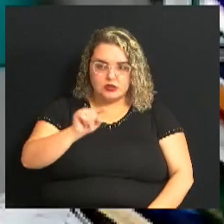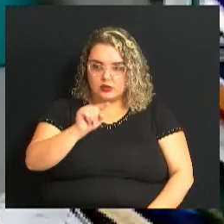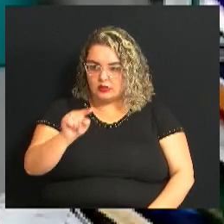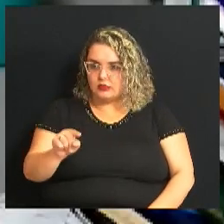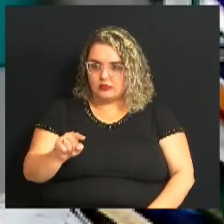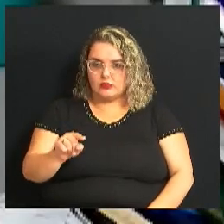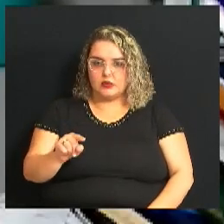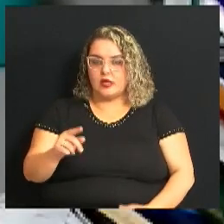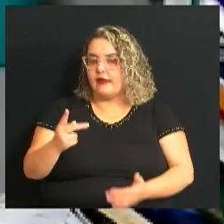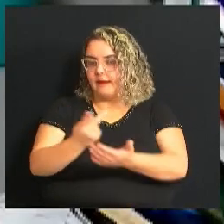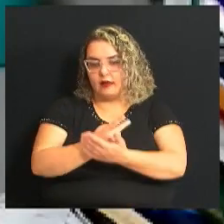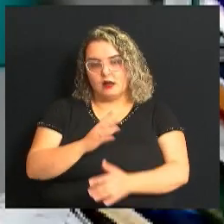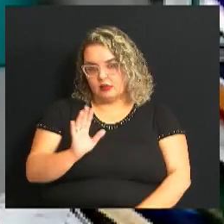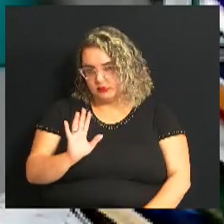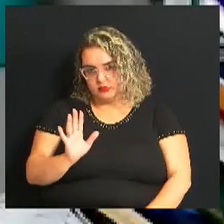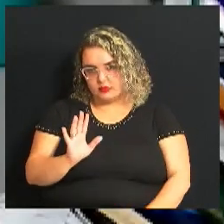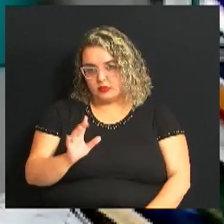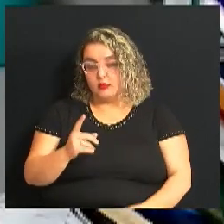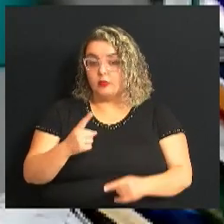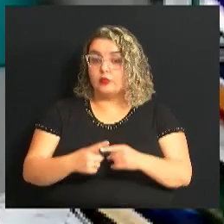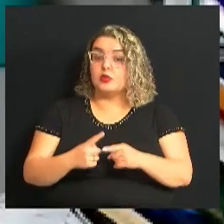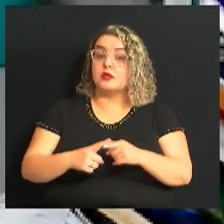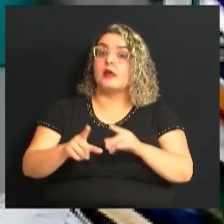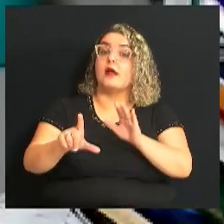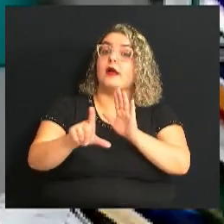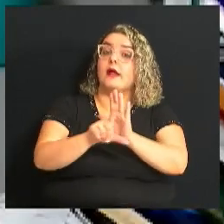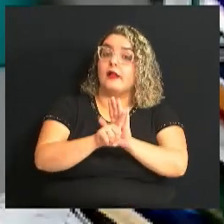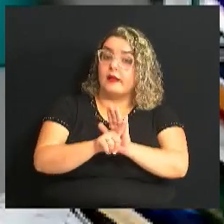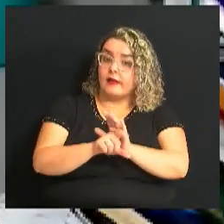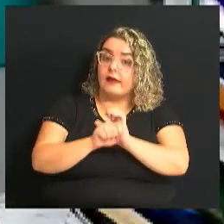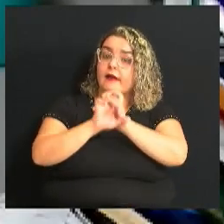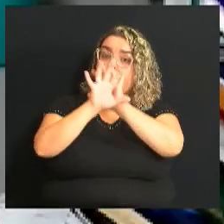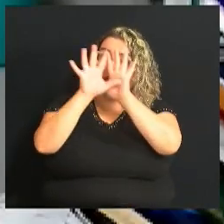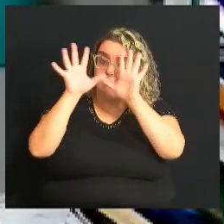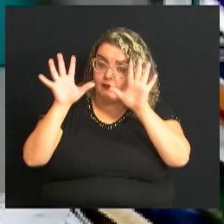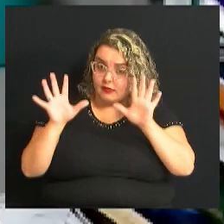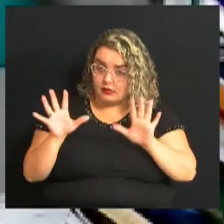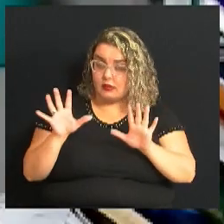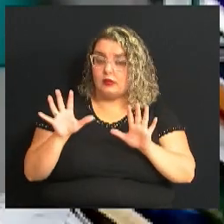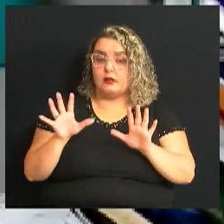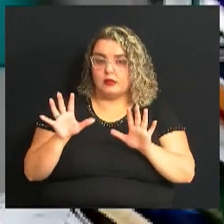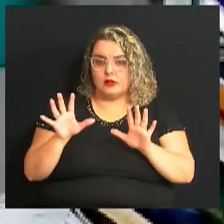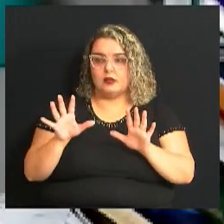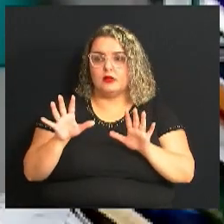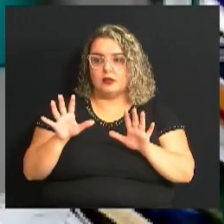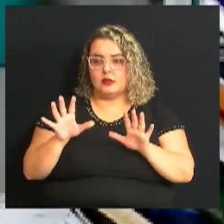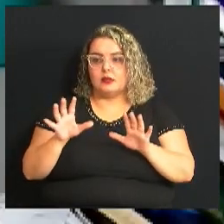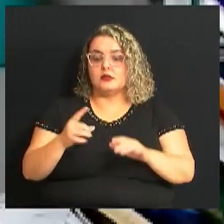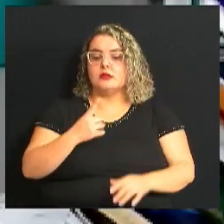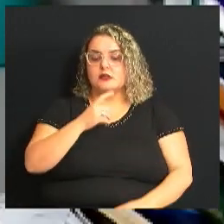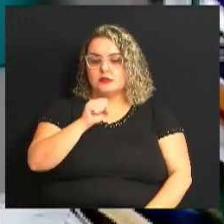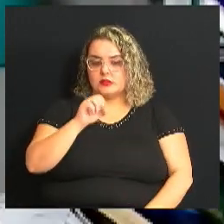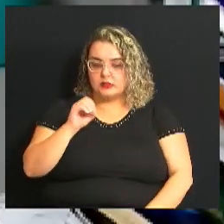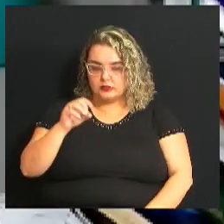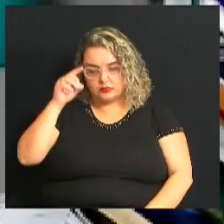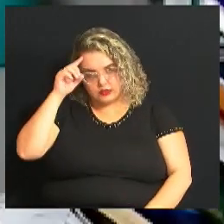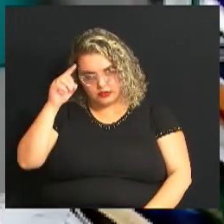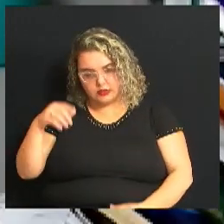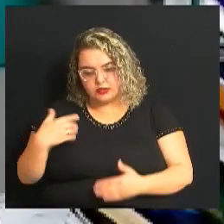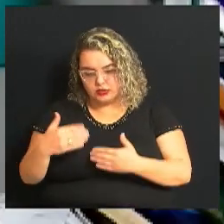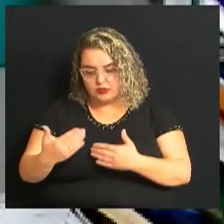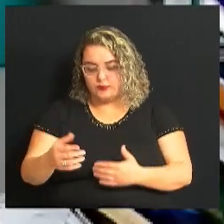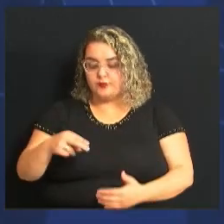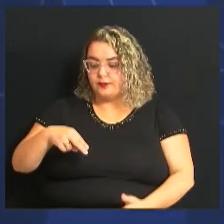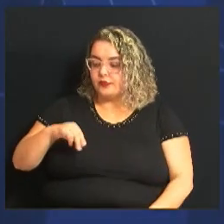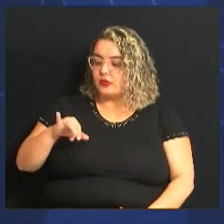indevida, até porque a lei é bastante clara com relação à necessidade desses 180 dias de transição. Ô Nicole,